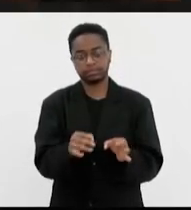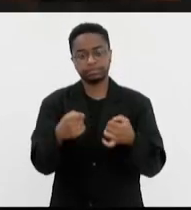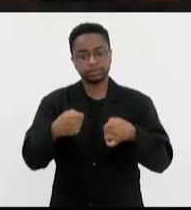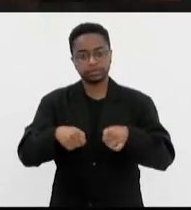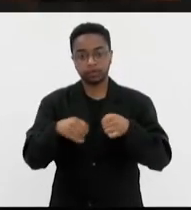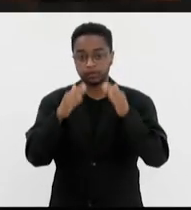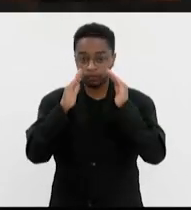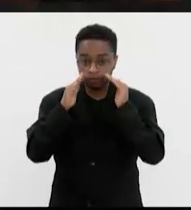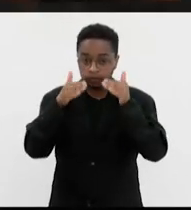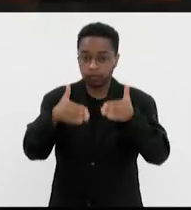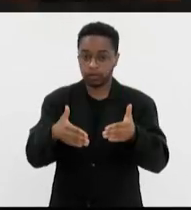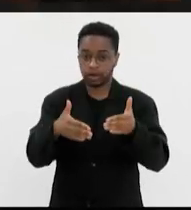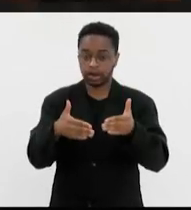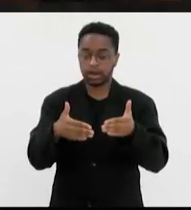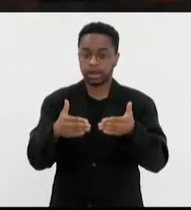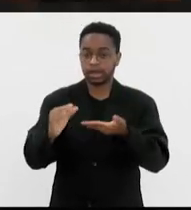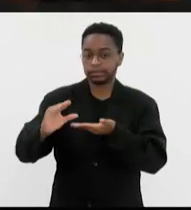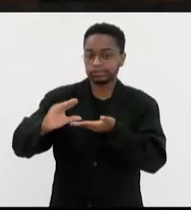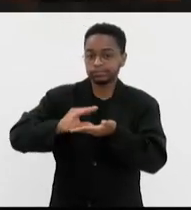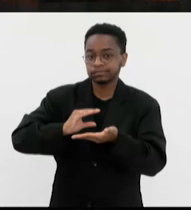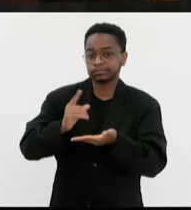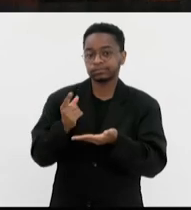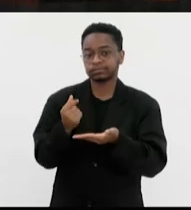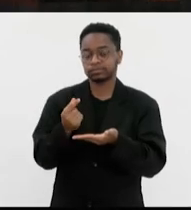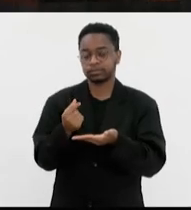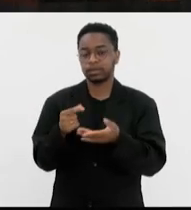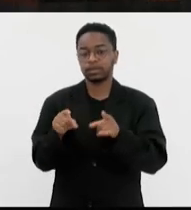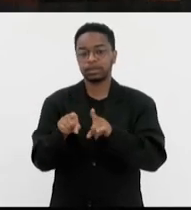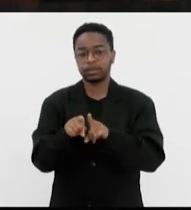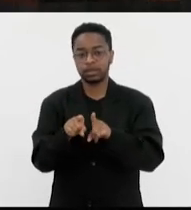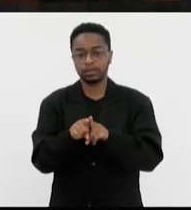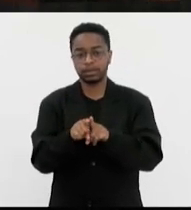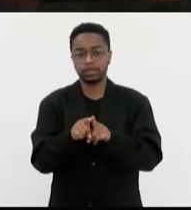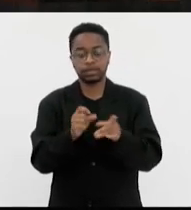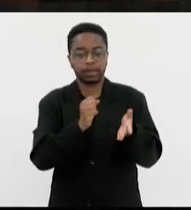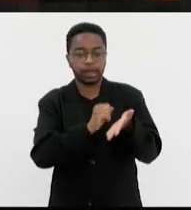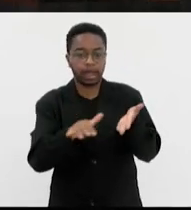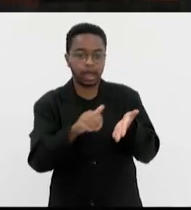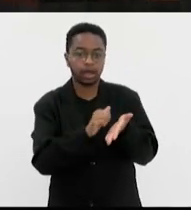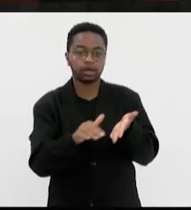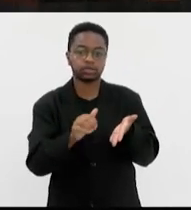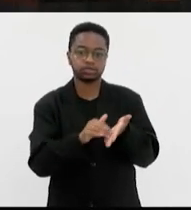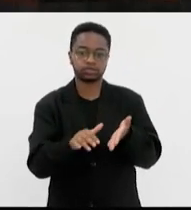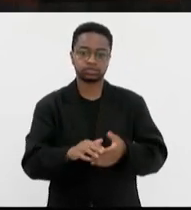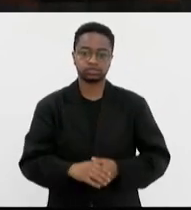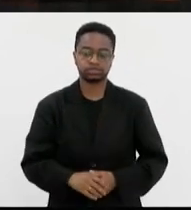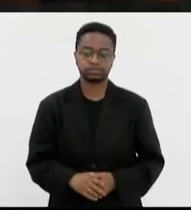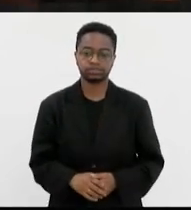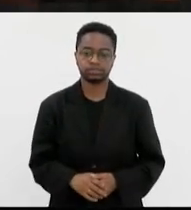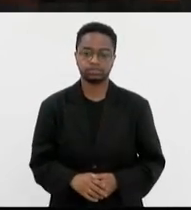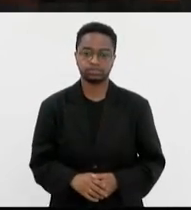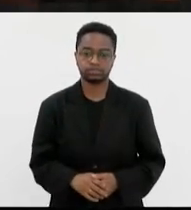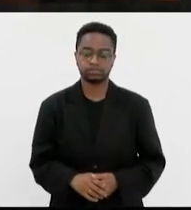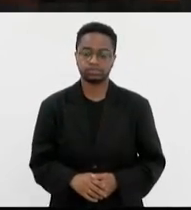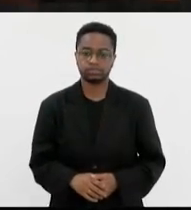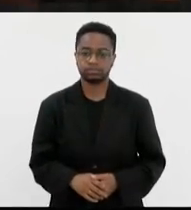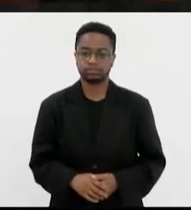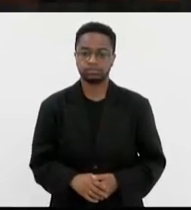focar nas receitas e nas despesas. E ainda, senhor